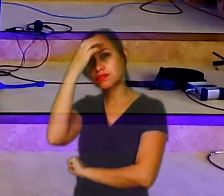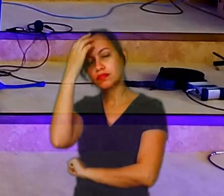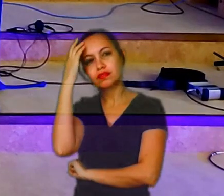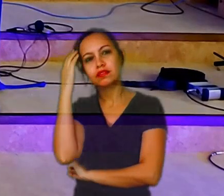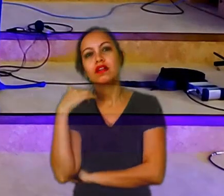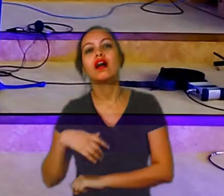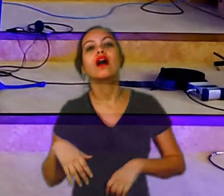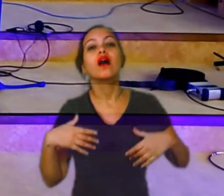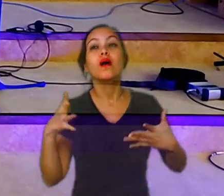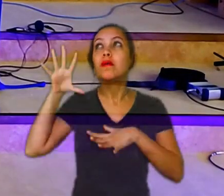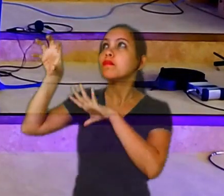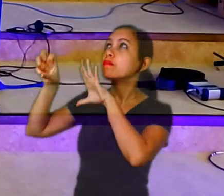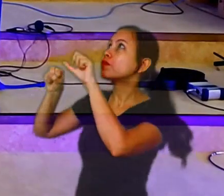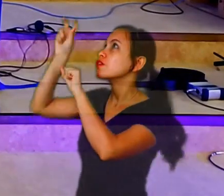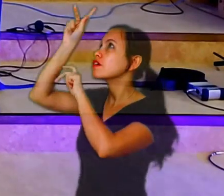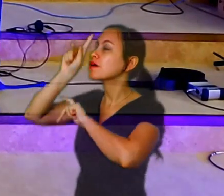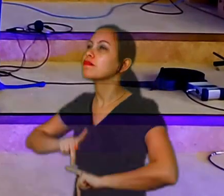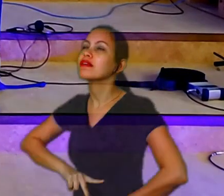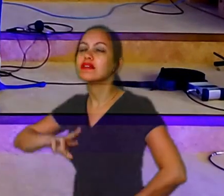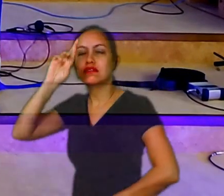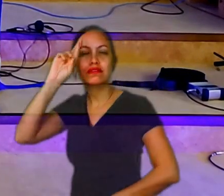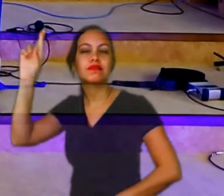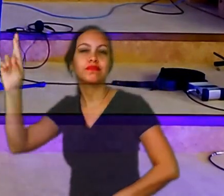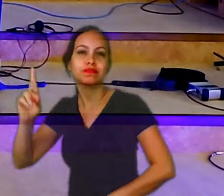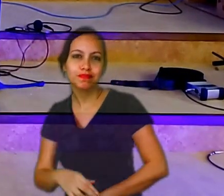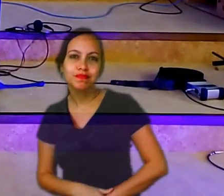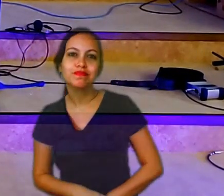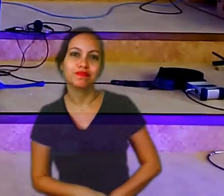buscar a presença do Senhor.